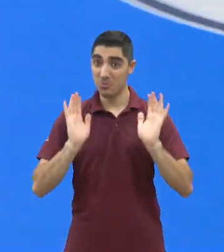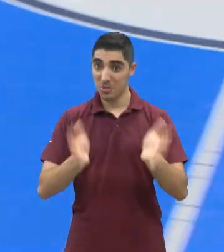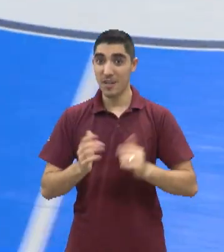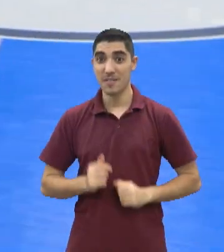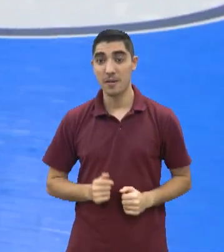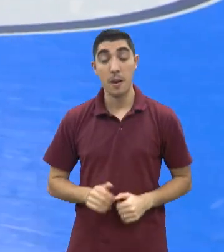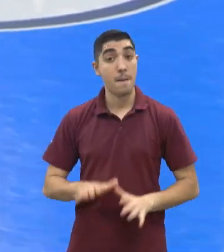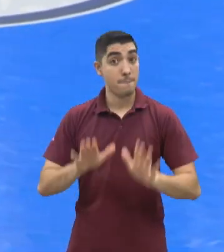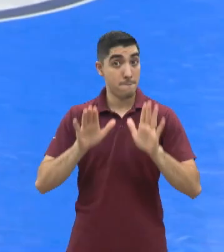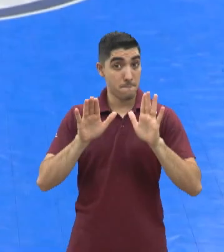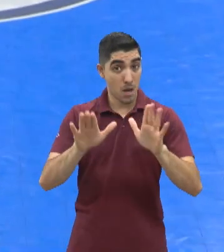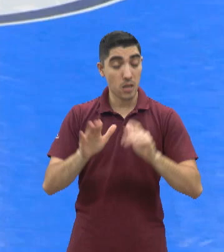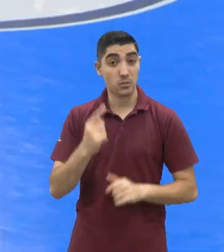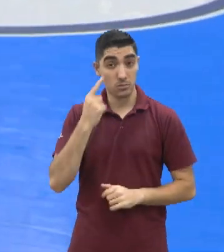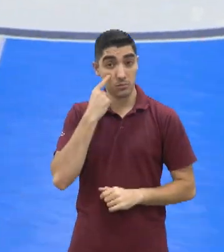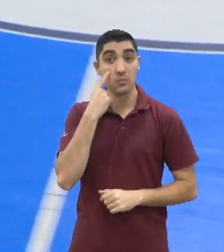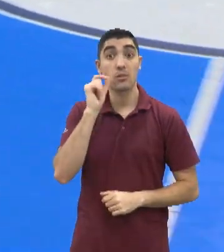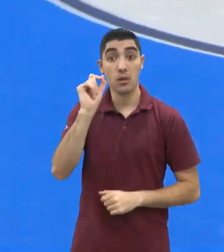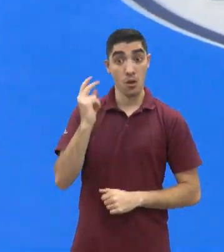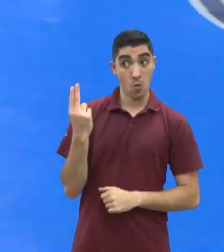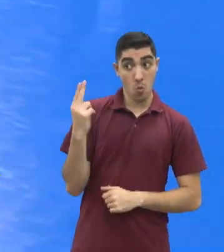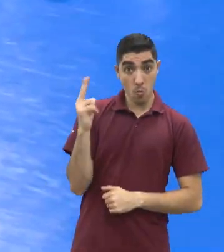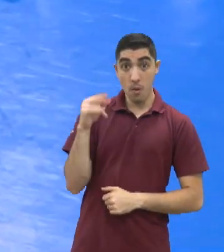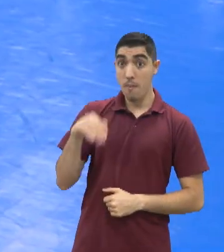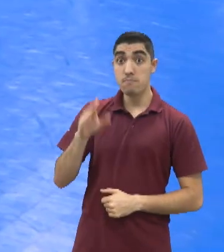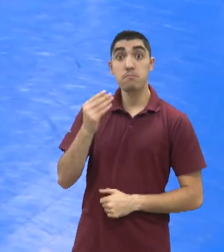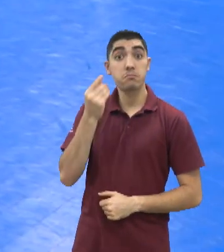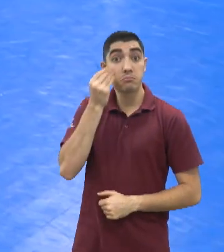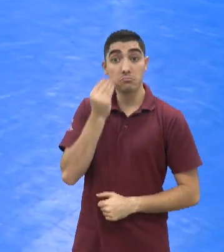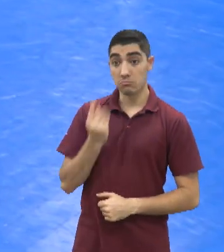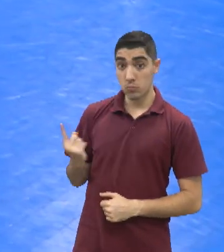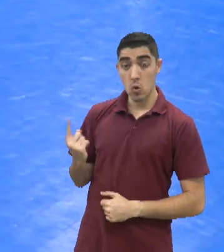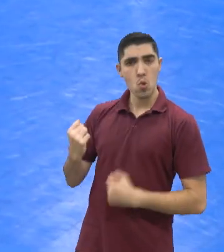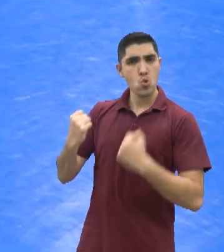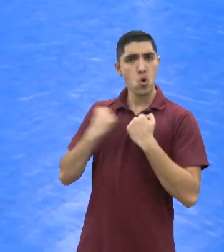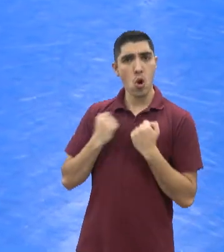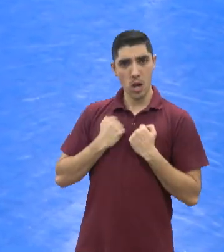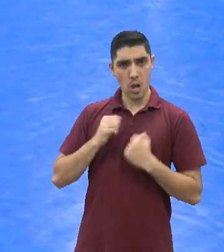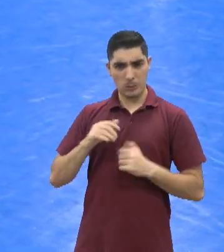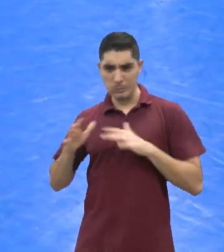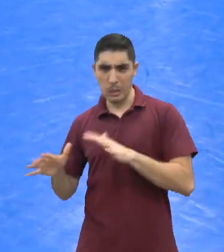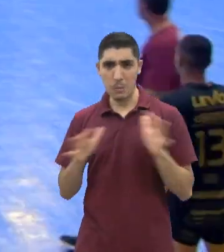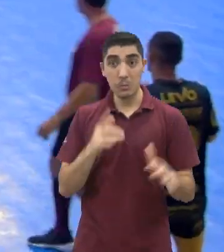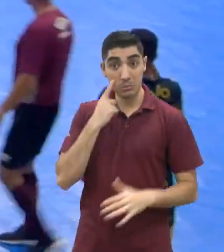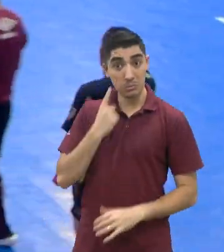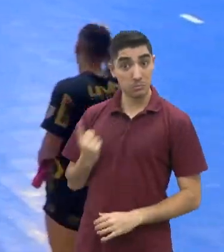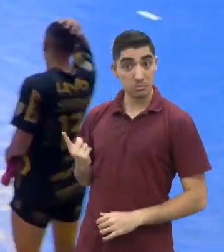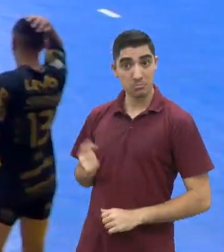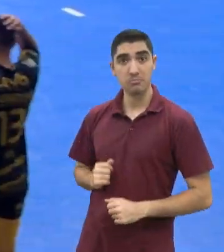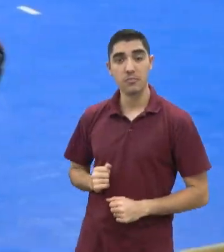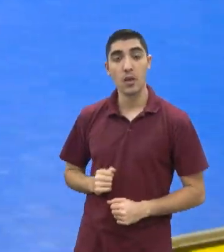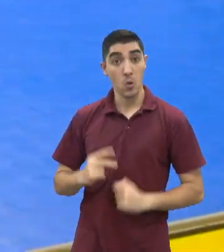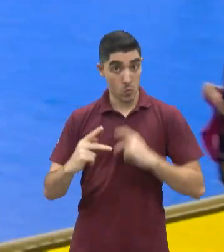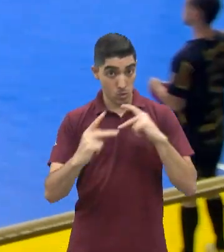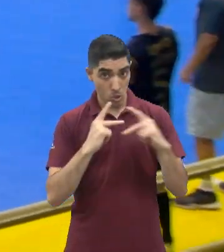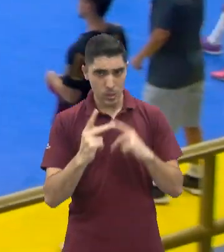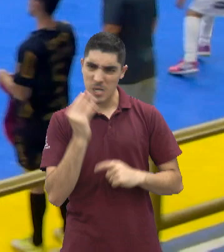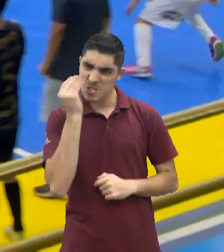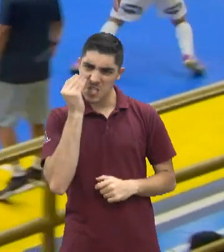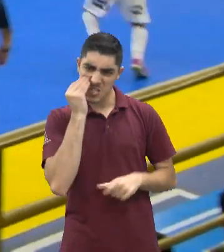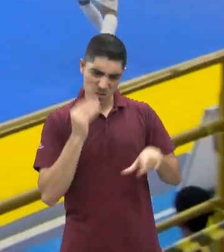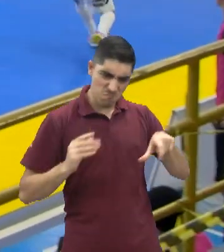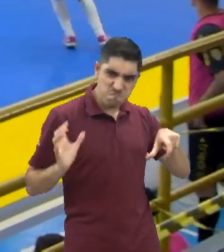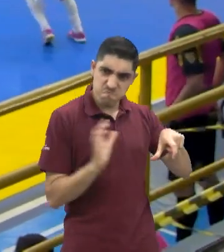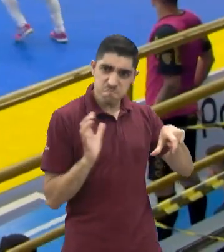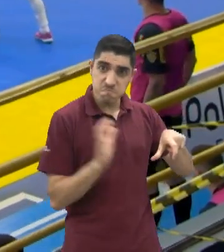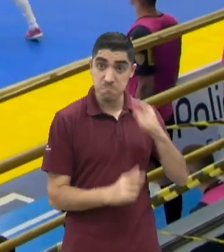Mas quem assustou primeiro foi o Umuarama, que obrigou o goleiro David a fazer boa defesa. O São José respondeu nesse